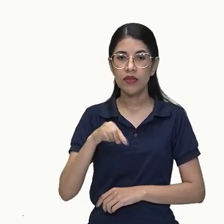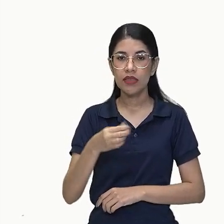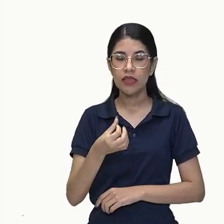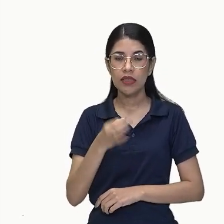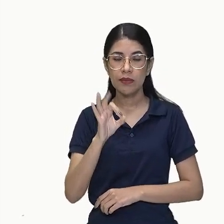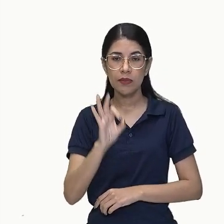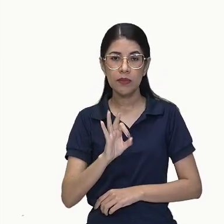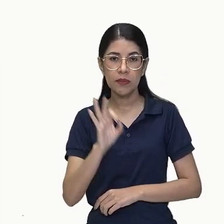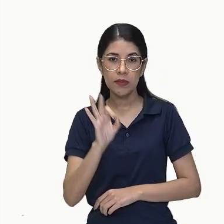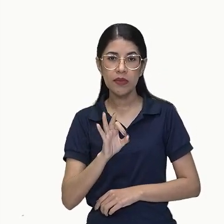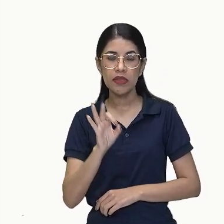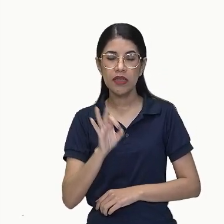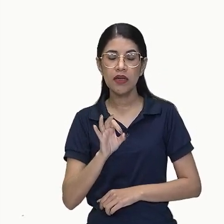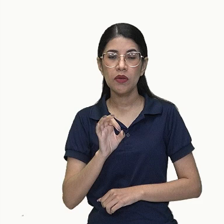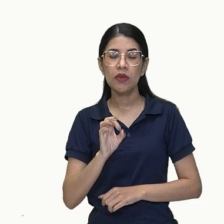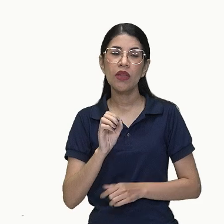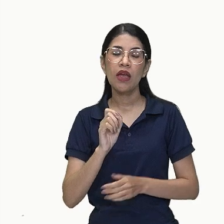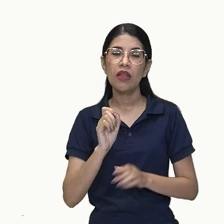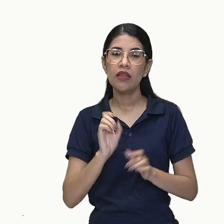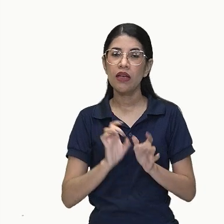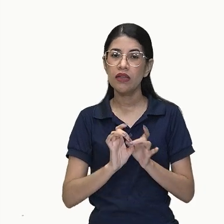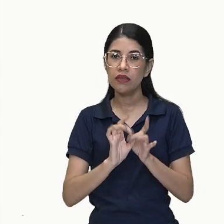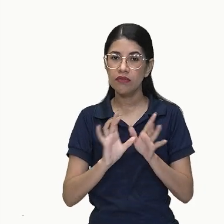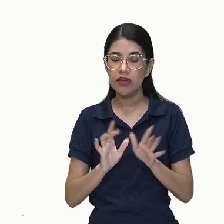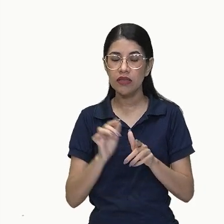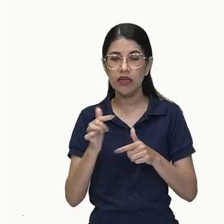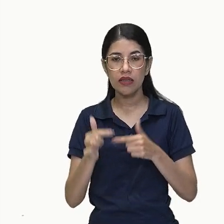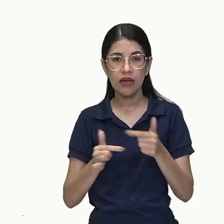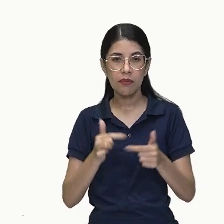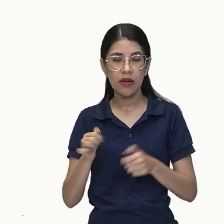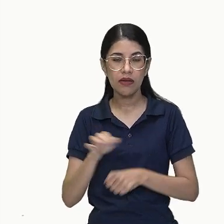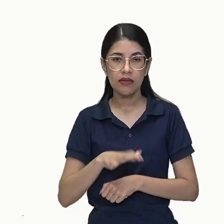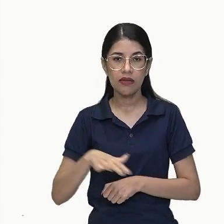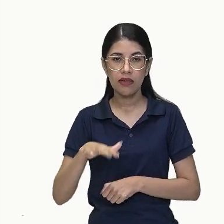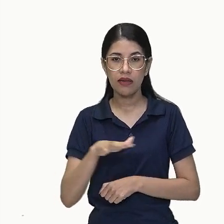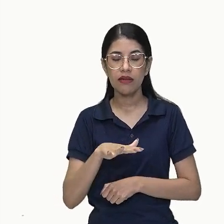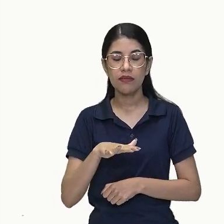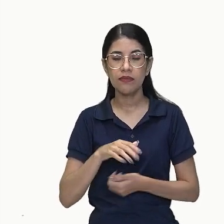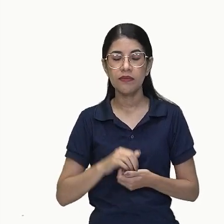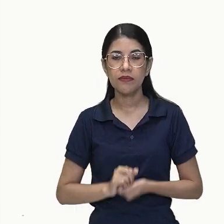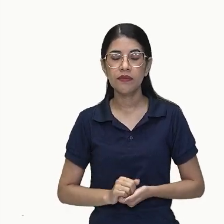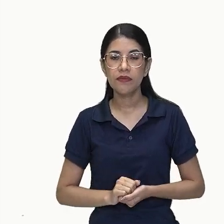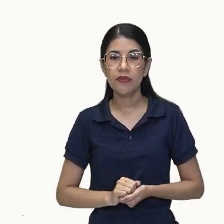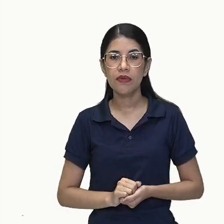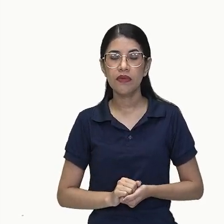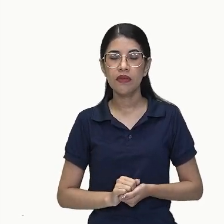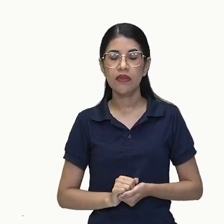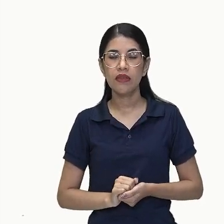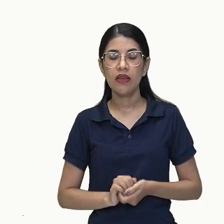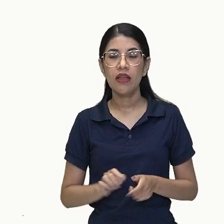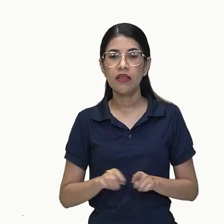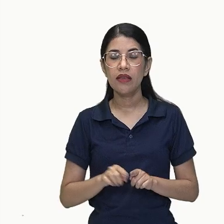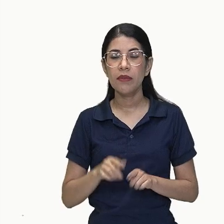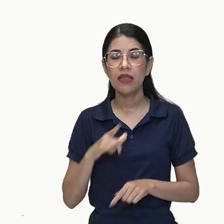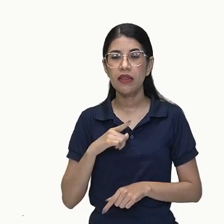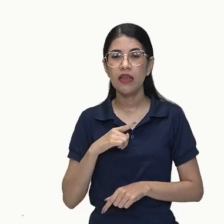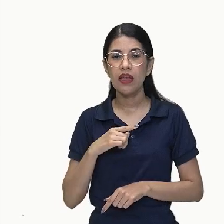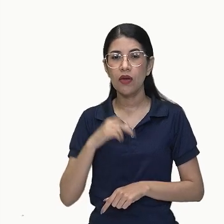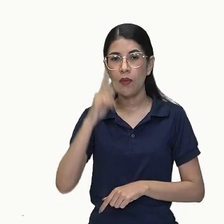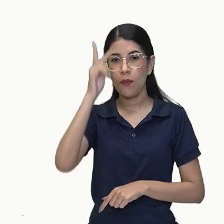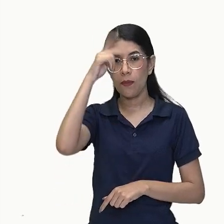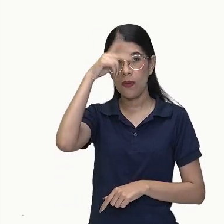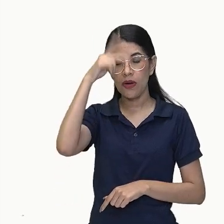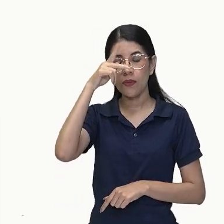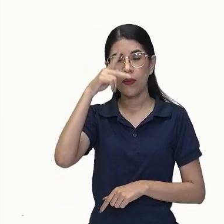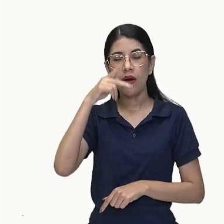80,6% das autorizações de trabalho na região, seguidos por peruanos, haitianos